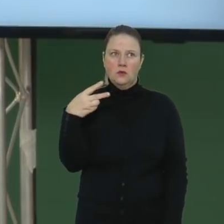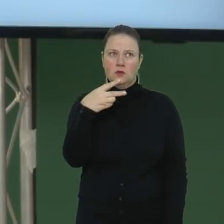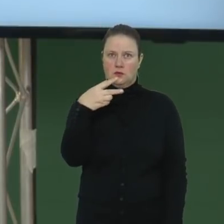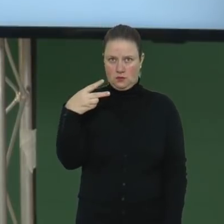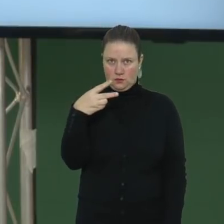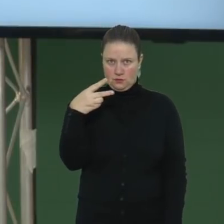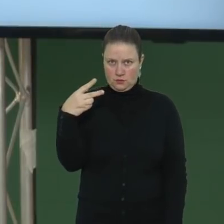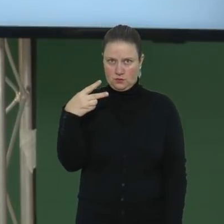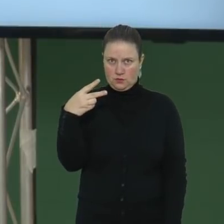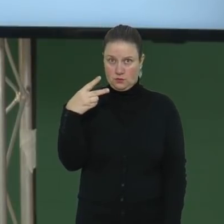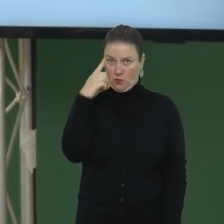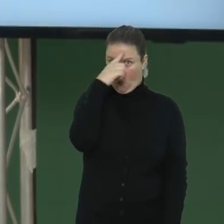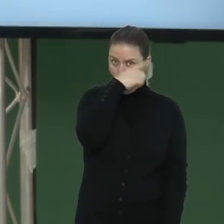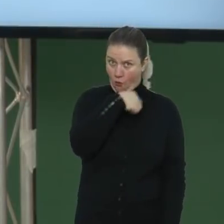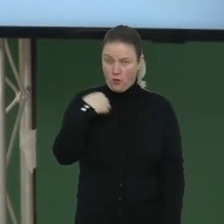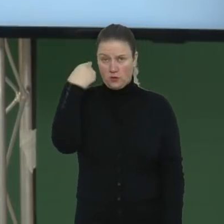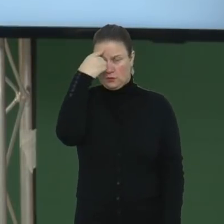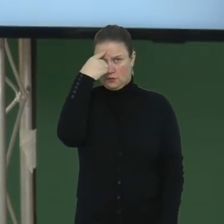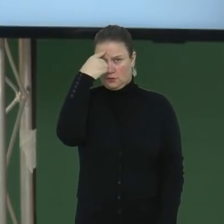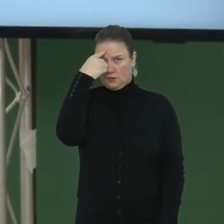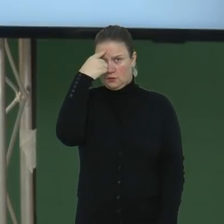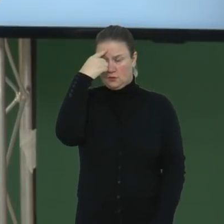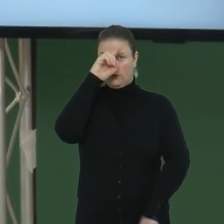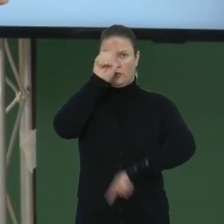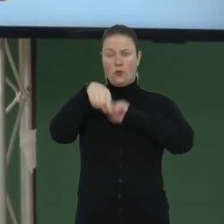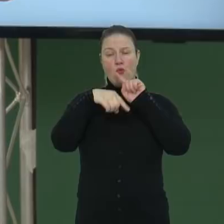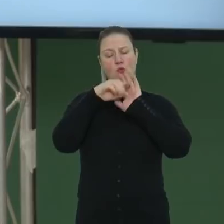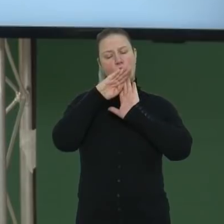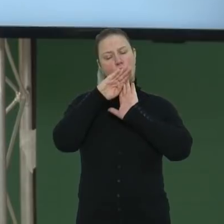seria 52 horas, ele teria o quê?